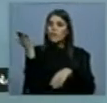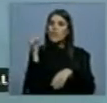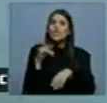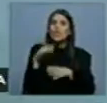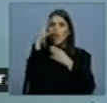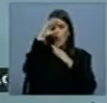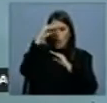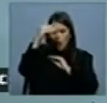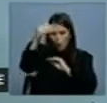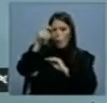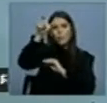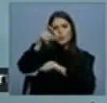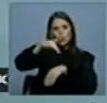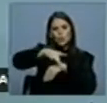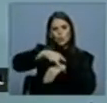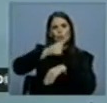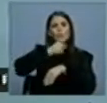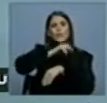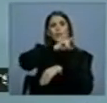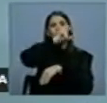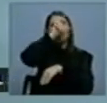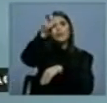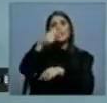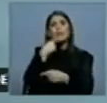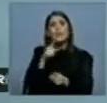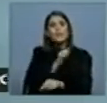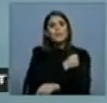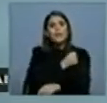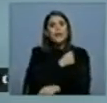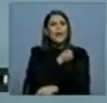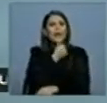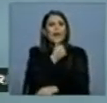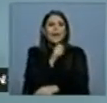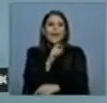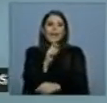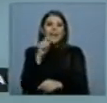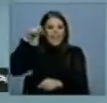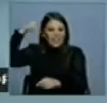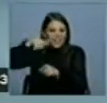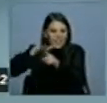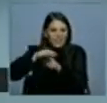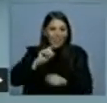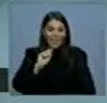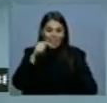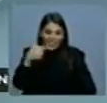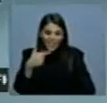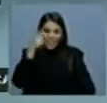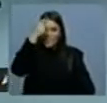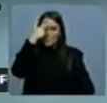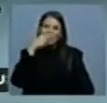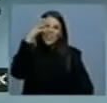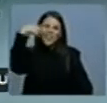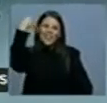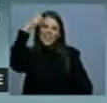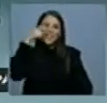como é que este doente pode regressar à sua casa. Há aqui muito de ET, o filme do extraterrestre. É uma história absolutamente deliciosa